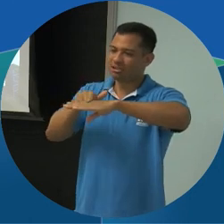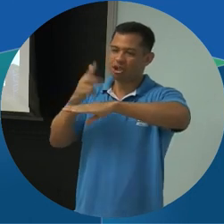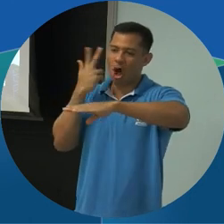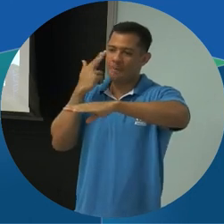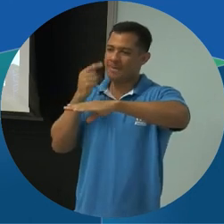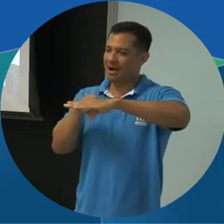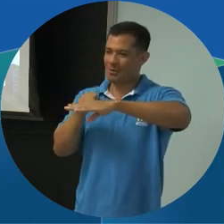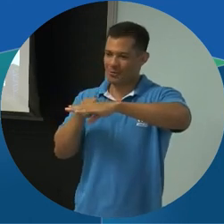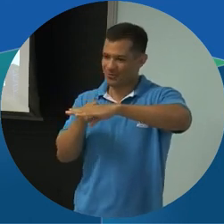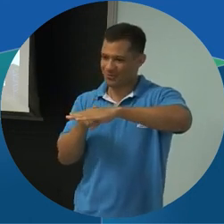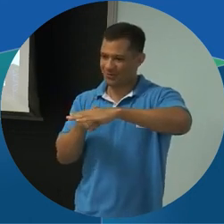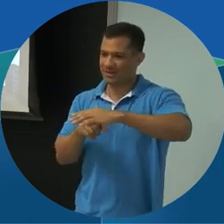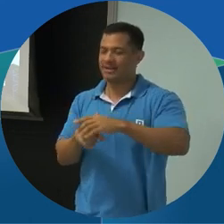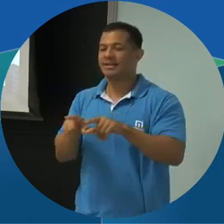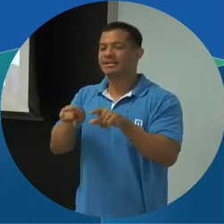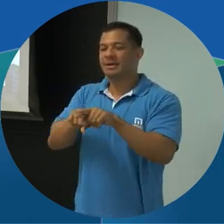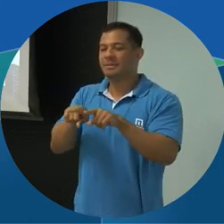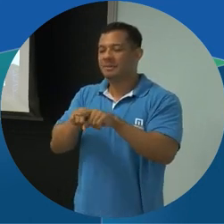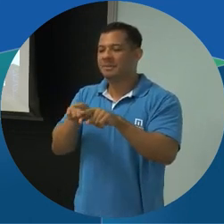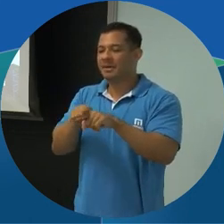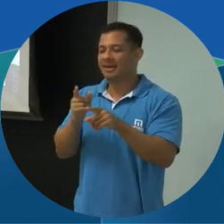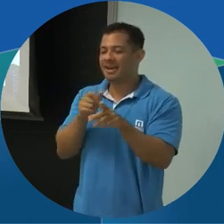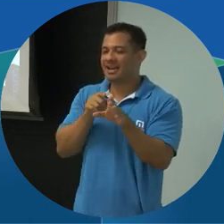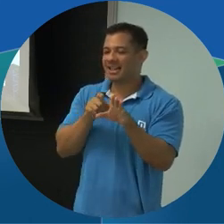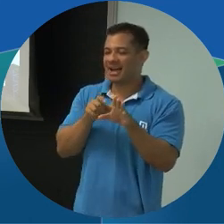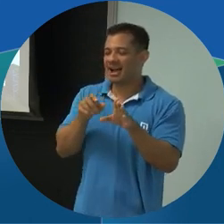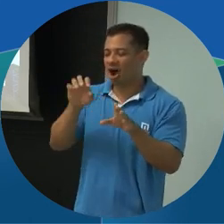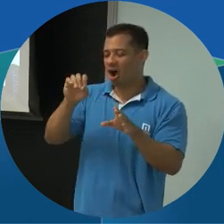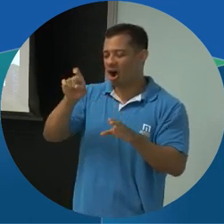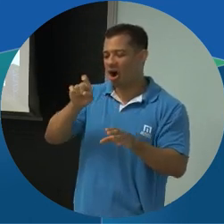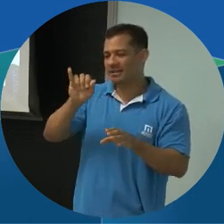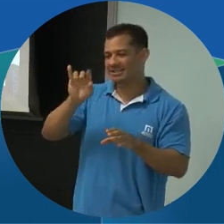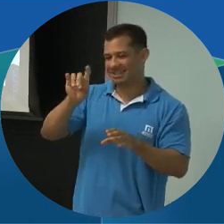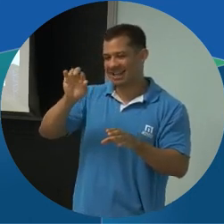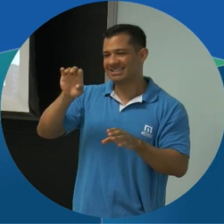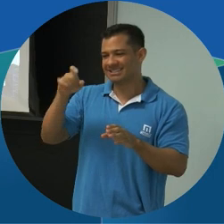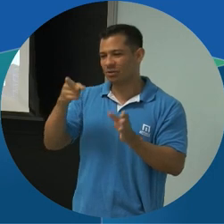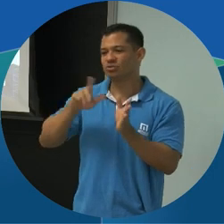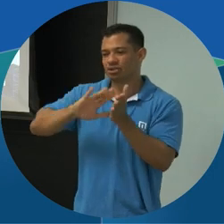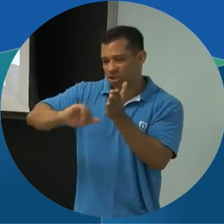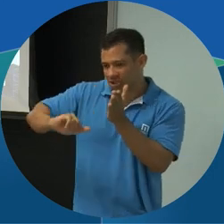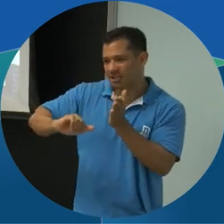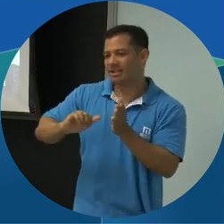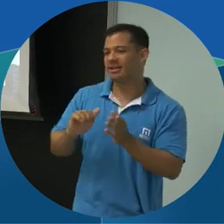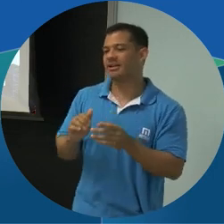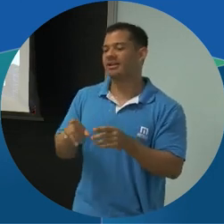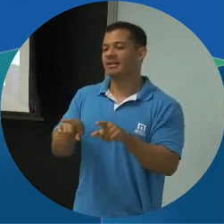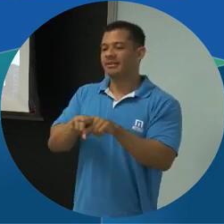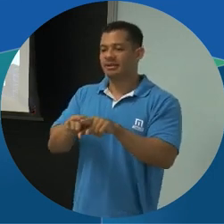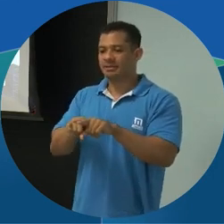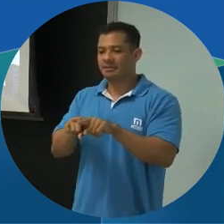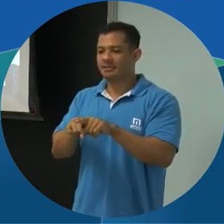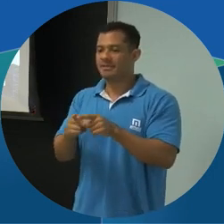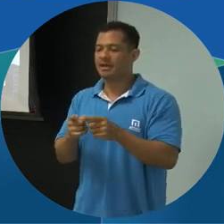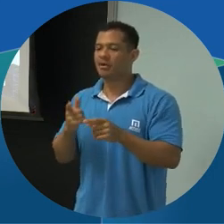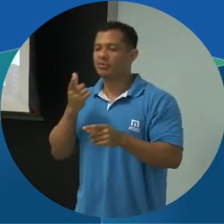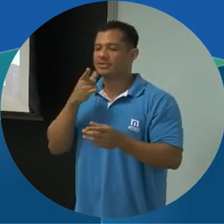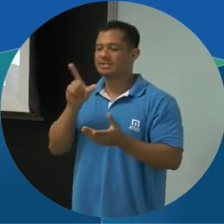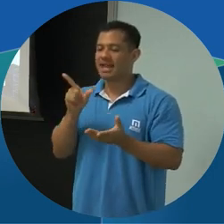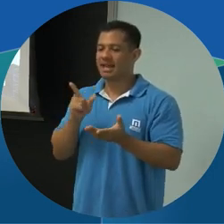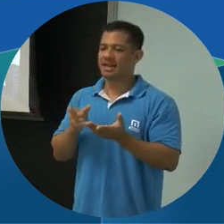Remove oxidações, cria a superfície ideal para novas aplicações, você consegue fazer remoções